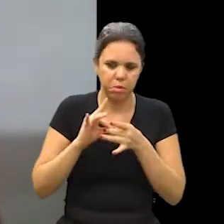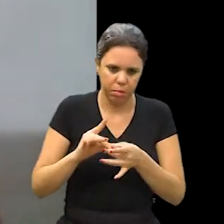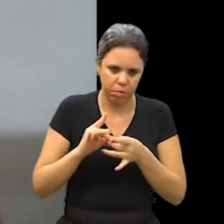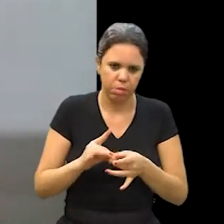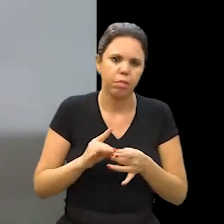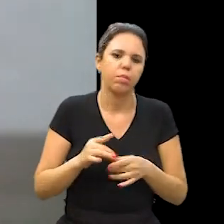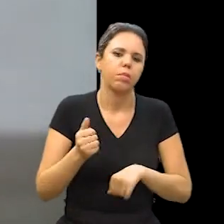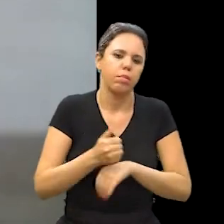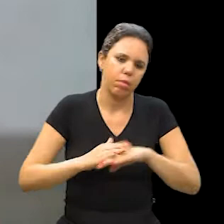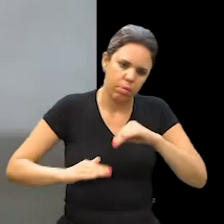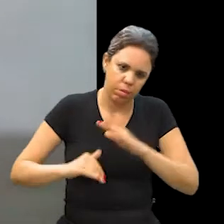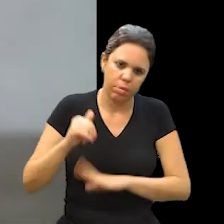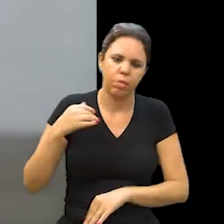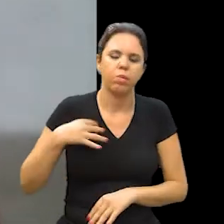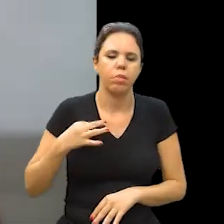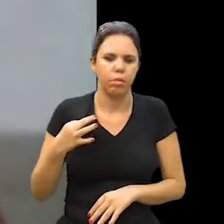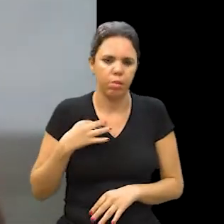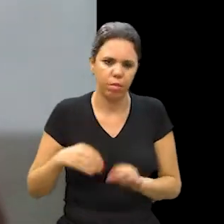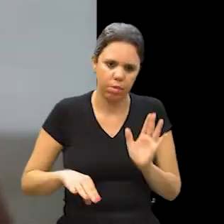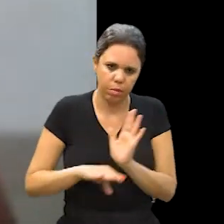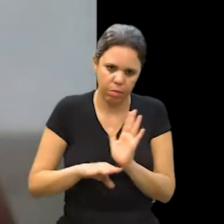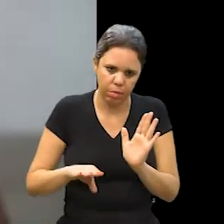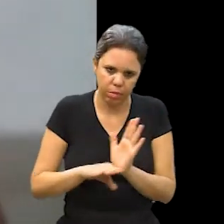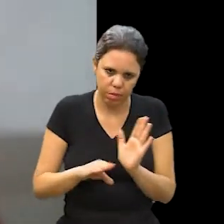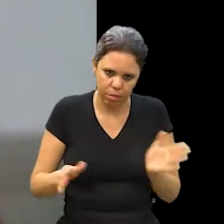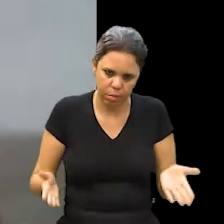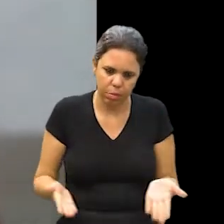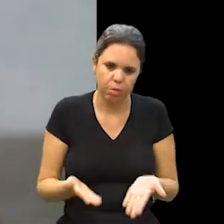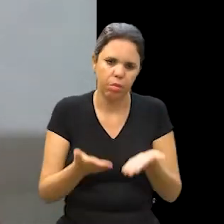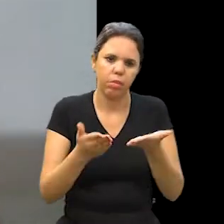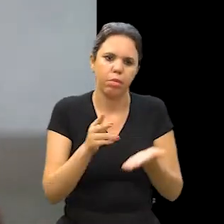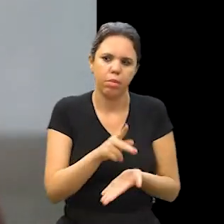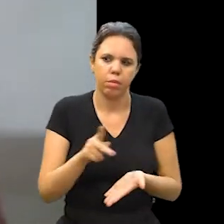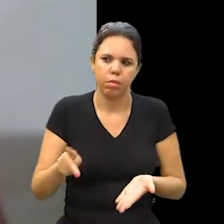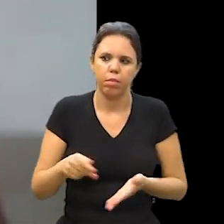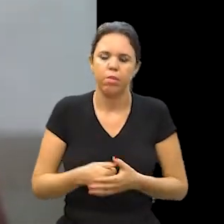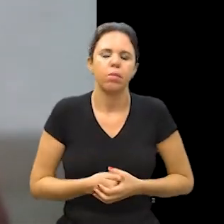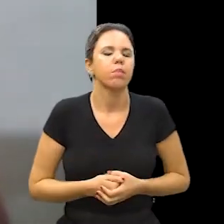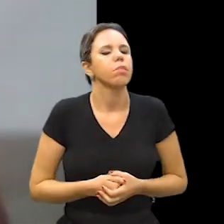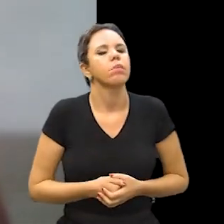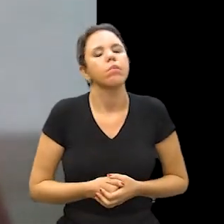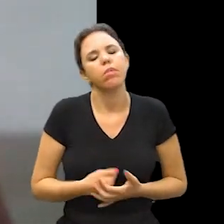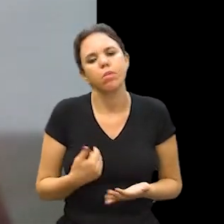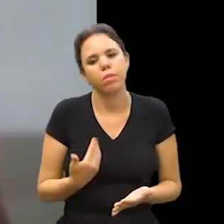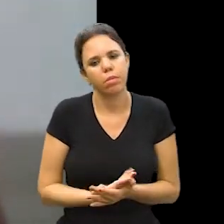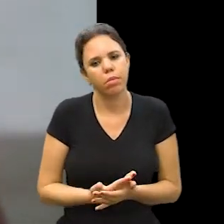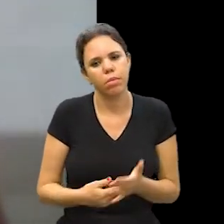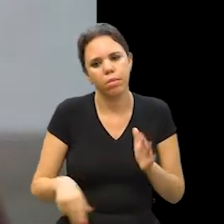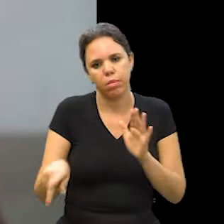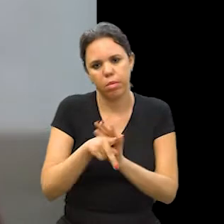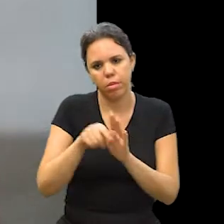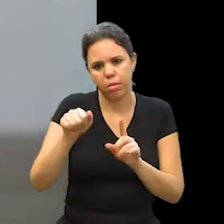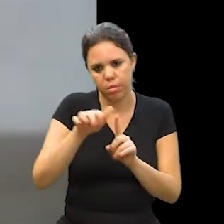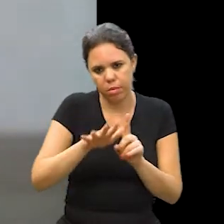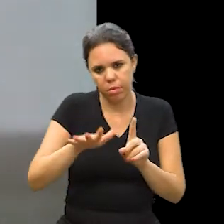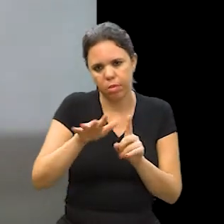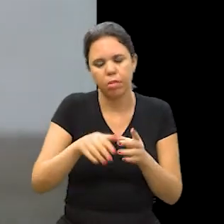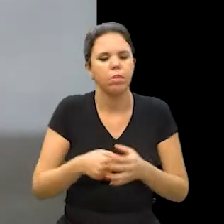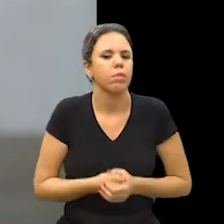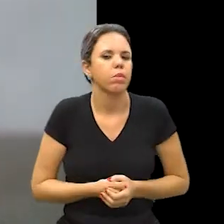alguns profissionais voluntários, né, com essa professora, e até que a própria sociedade